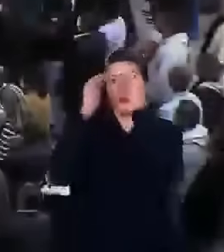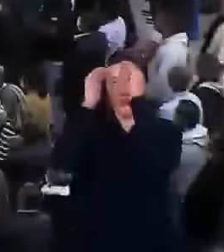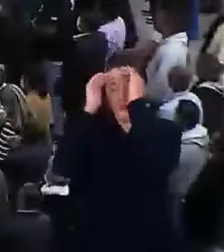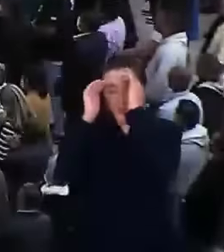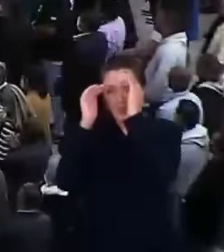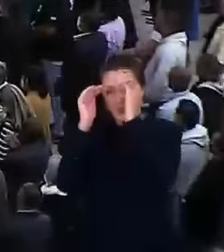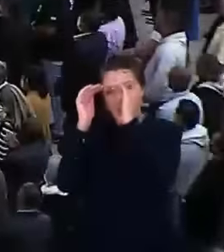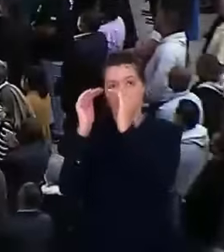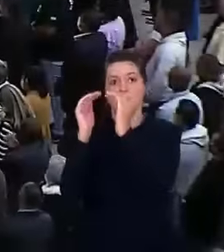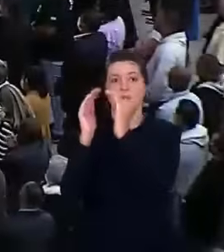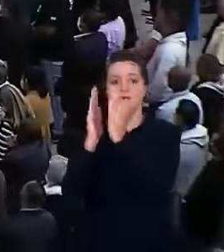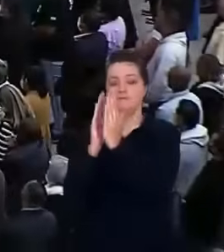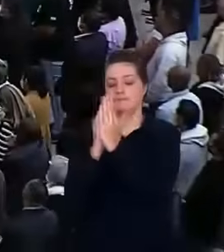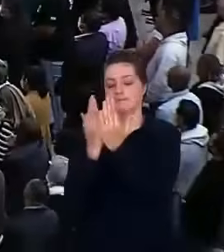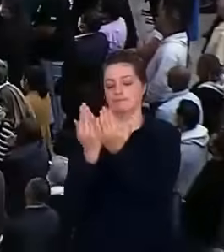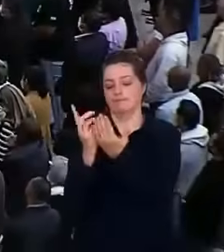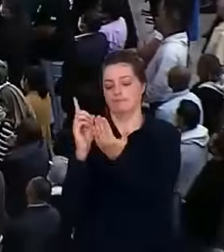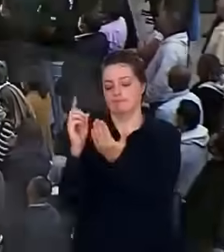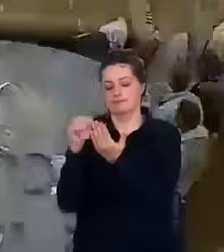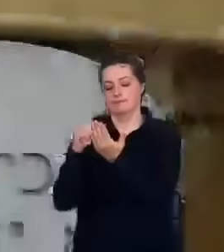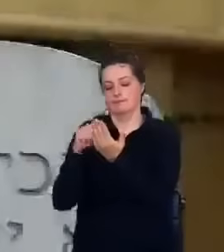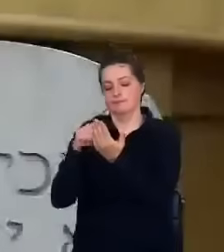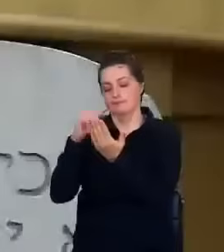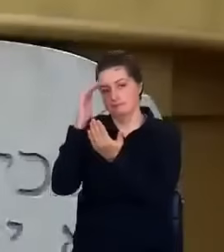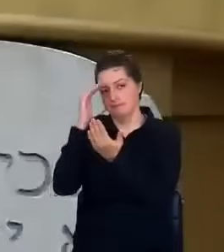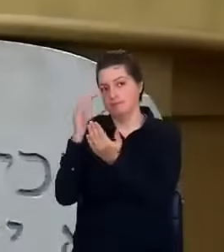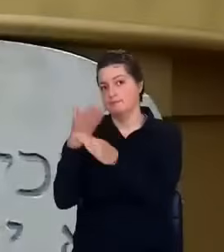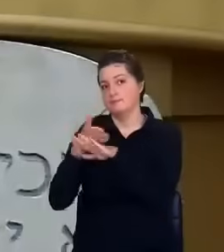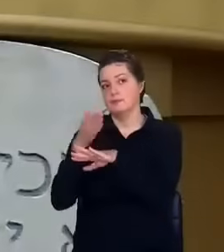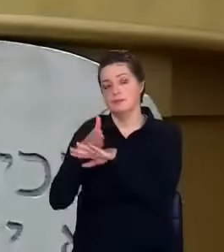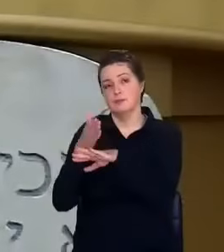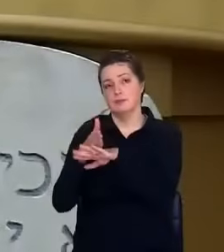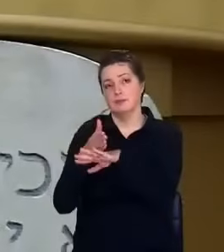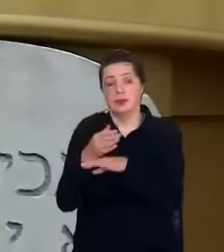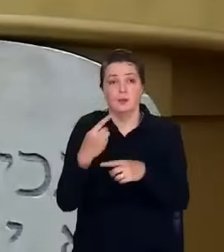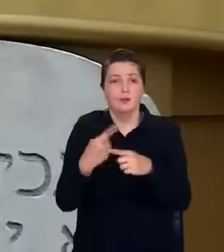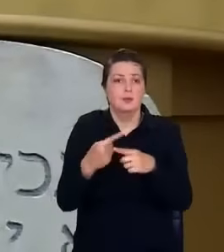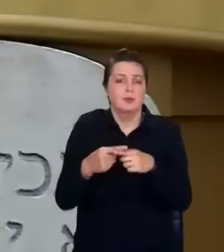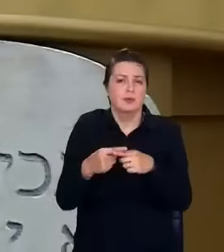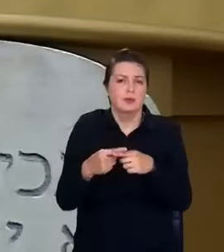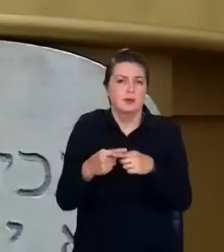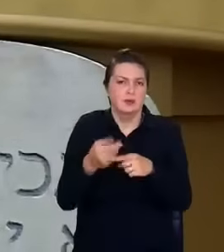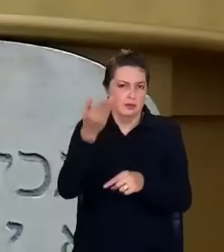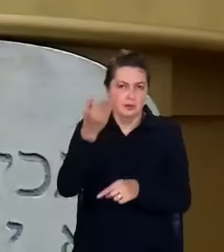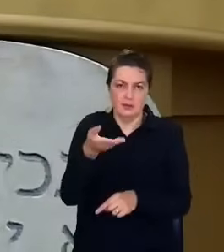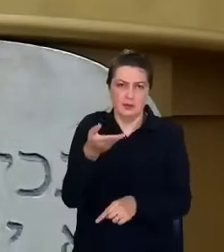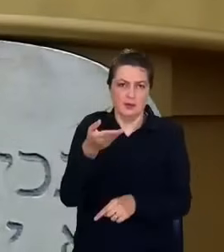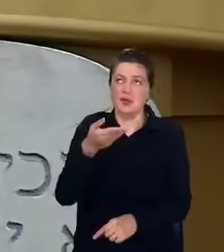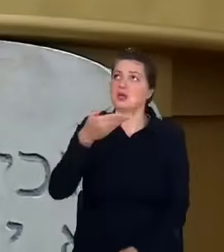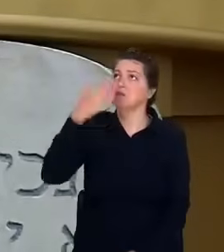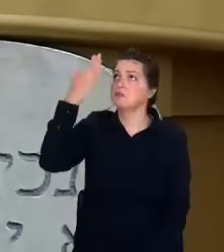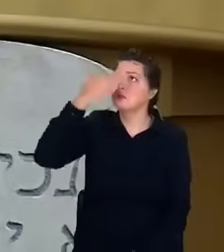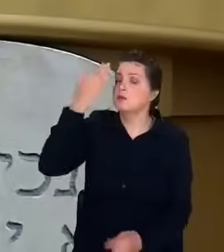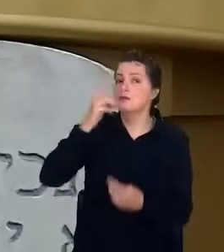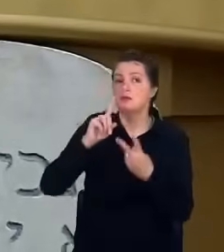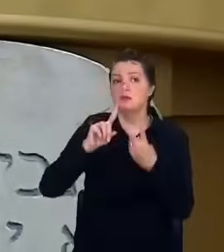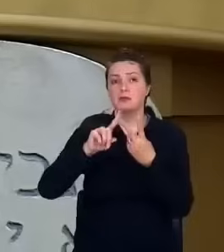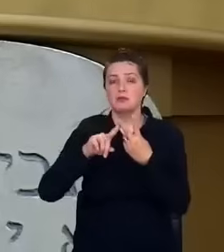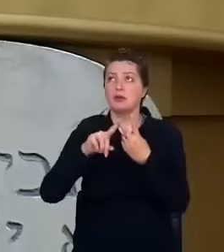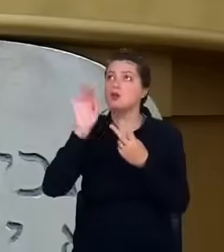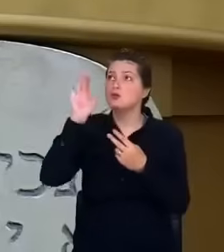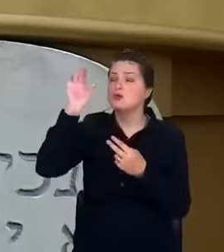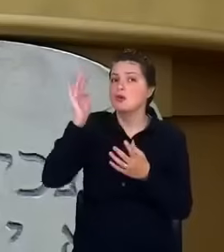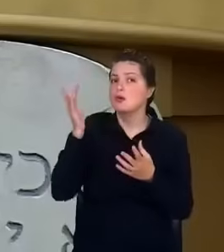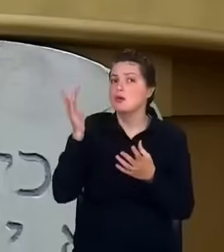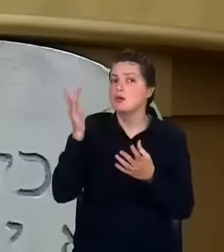Obedecendo a sua palavra. Como é que você pode seguir alguém que você não vê, não toca, não sente? Como é que você